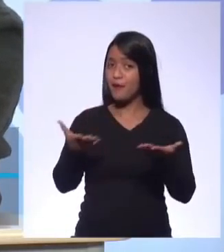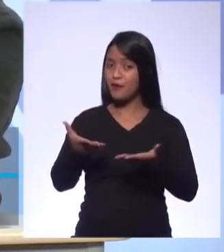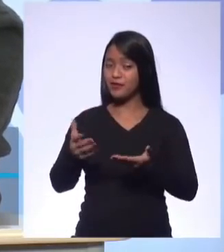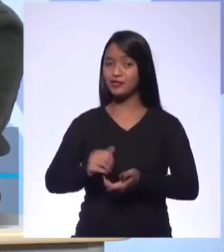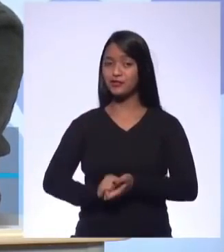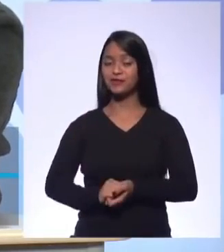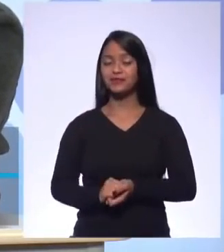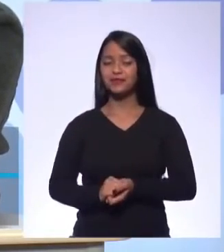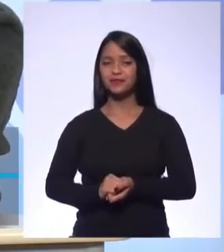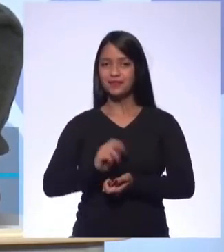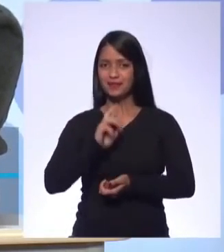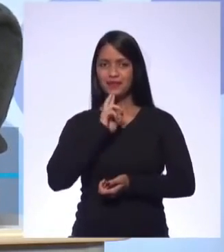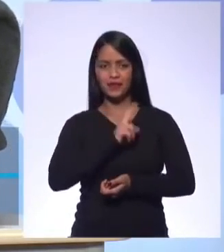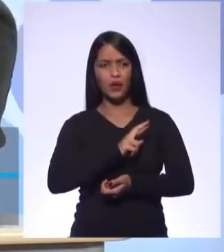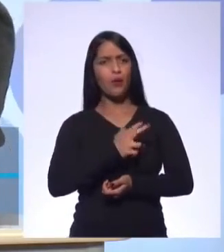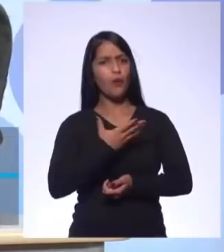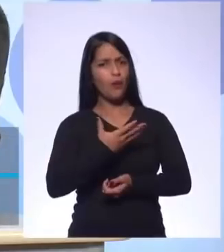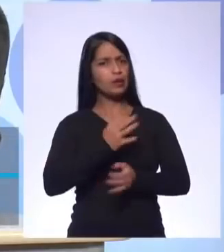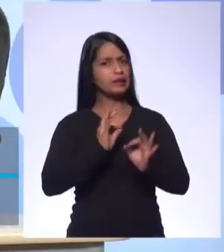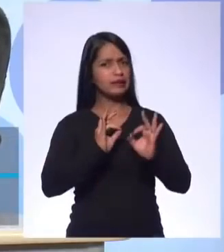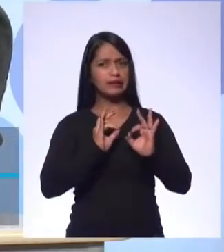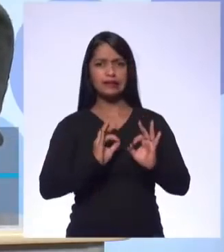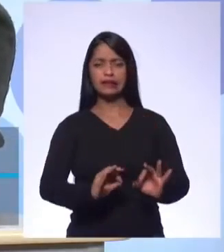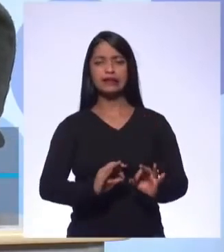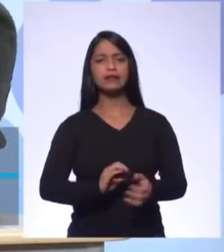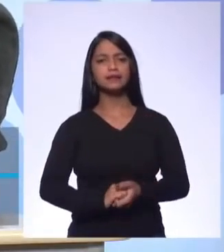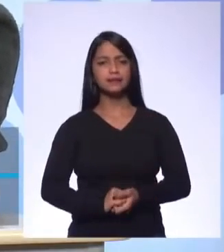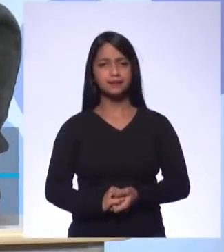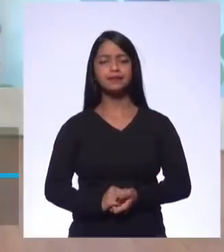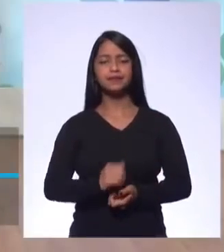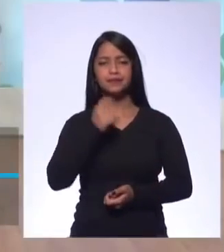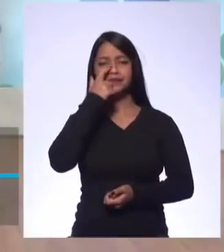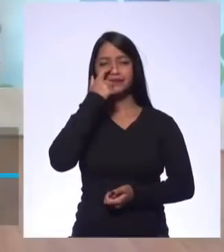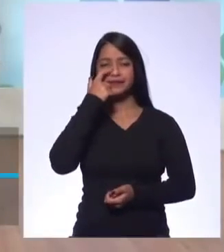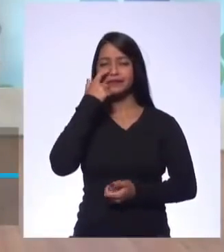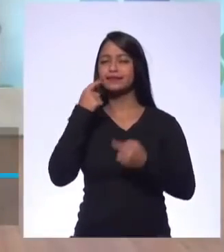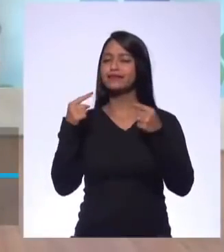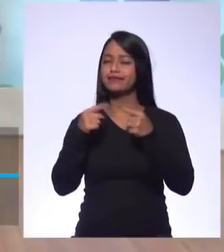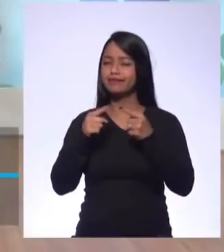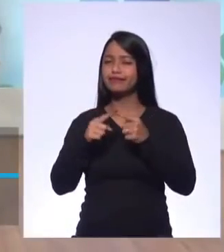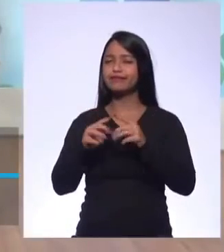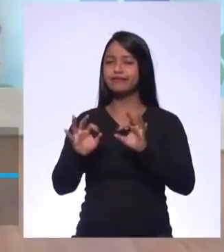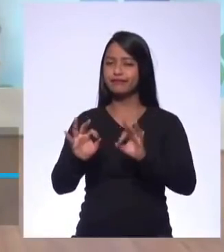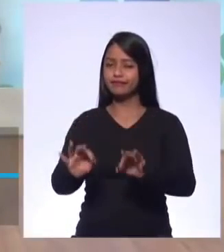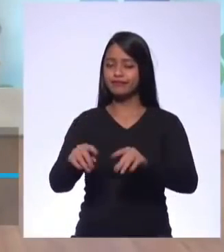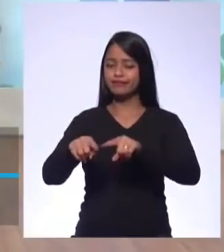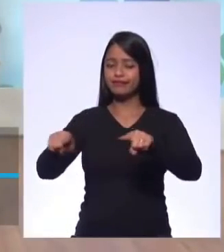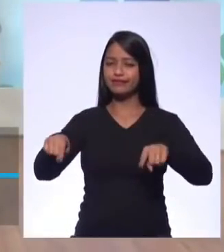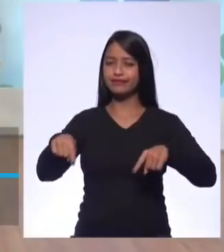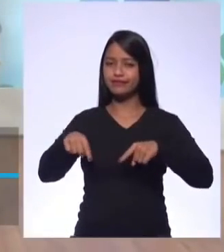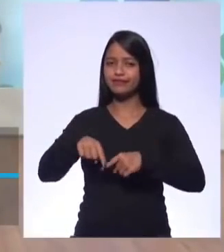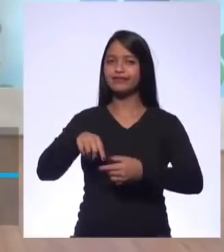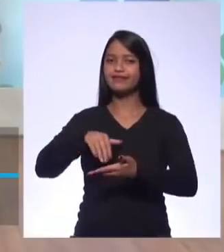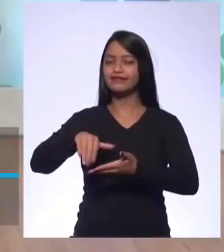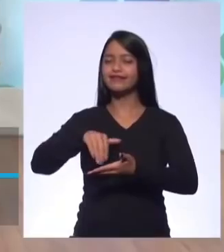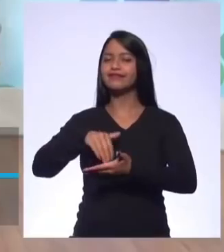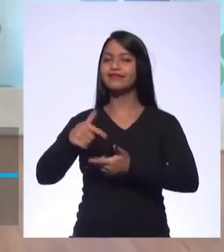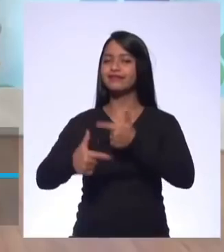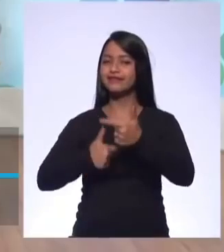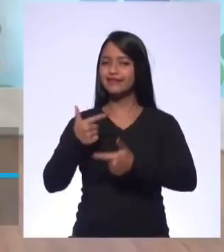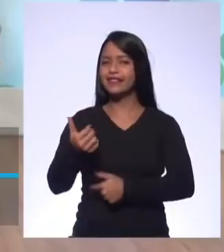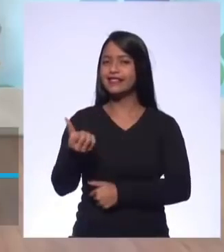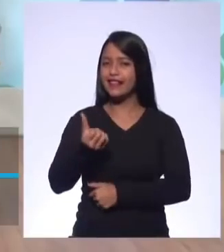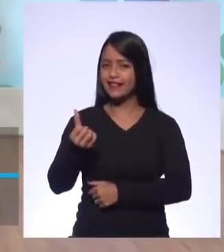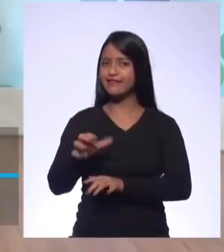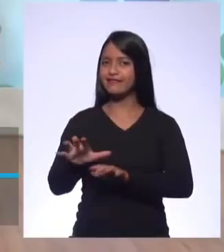Aí respondeu, opa, com certeza. Bem papo de escritório, né? Esse Sexta-feira. Esse é. Eu